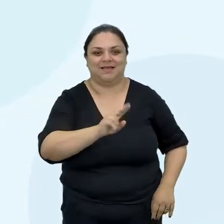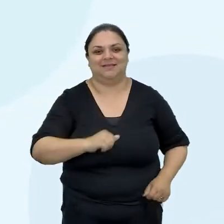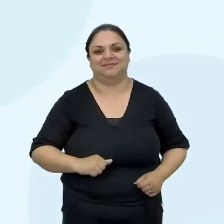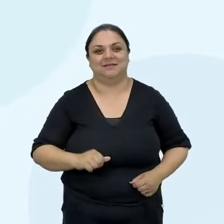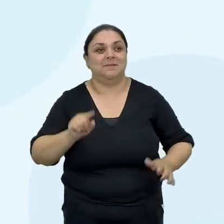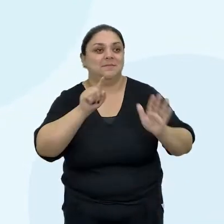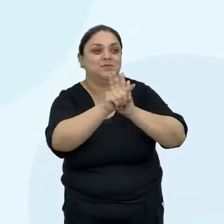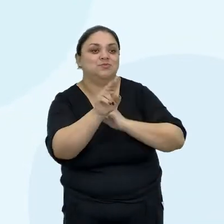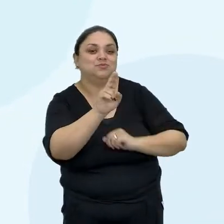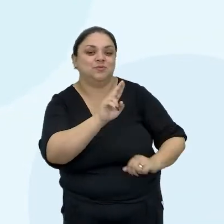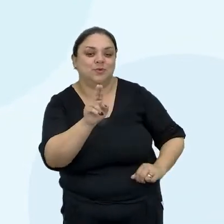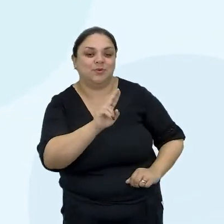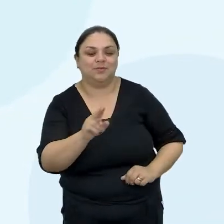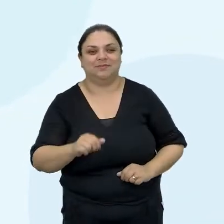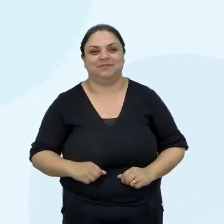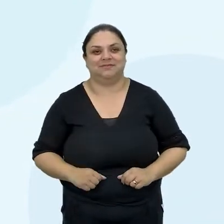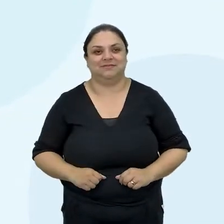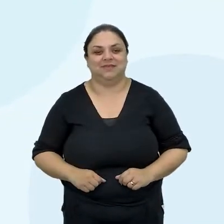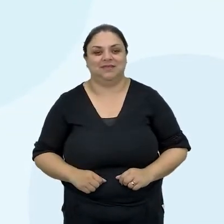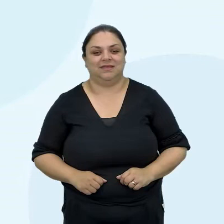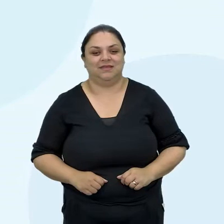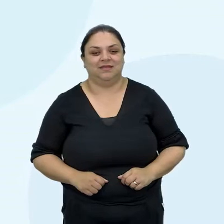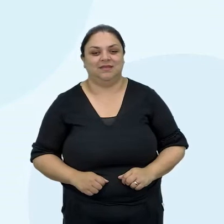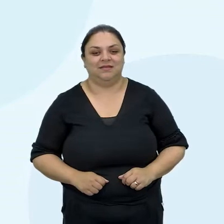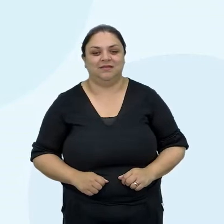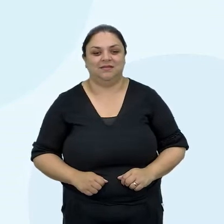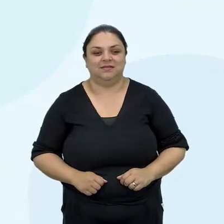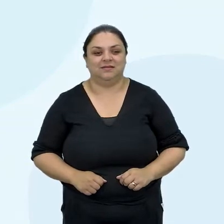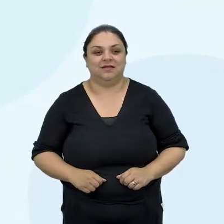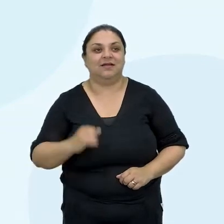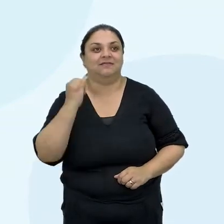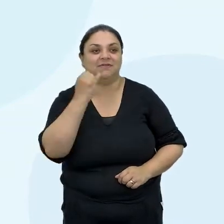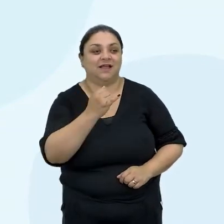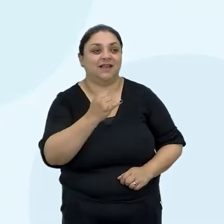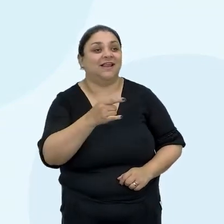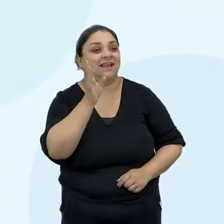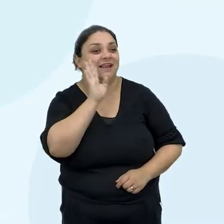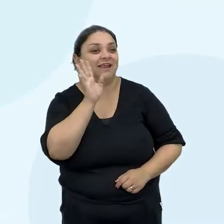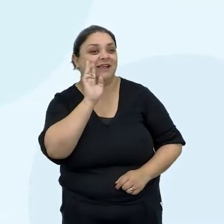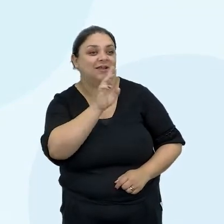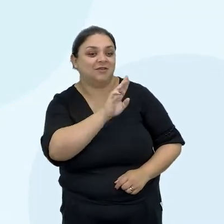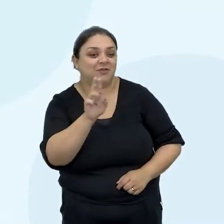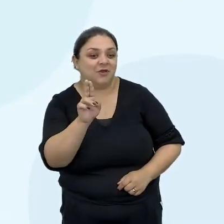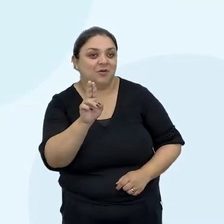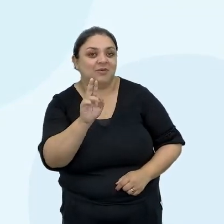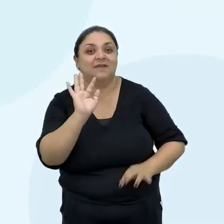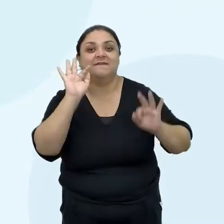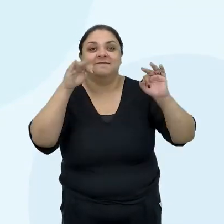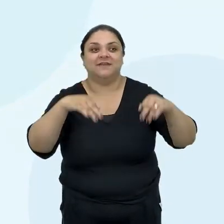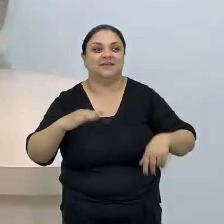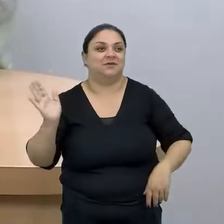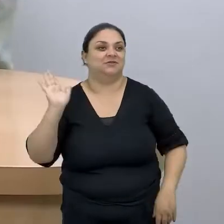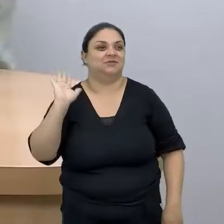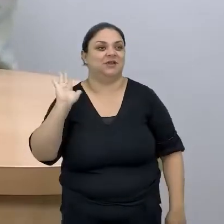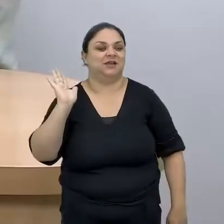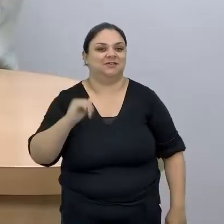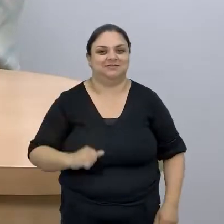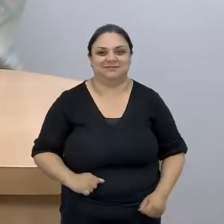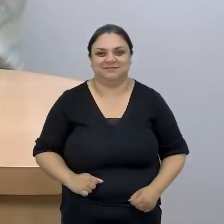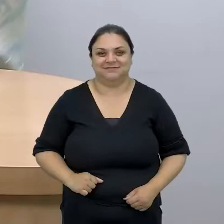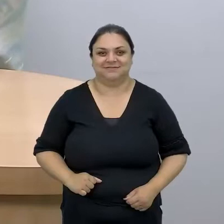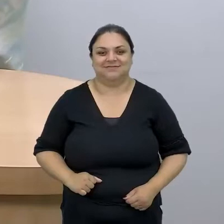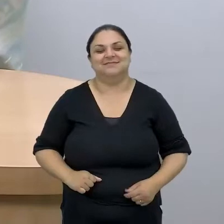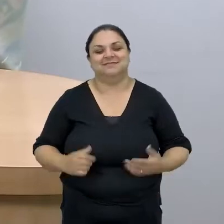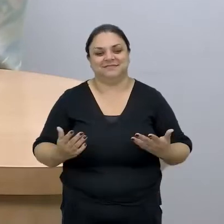usuário, responda que achou o nome legal e fale tchau. Essa daqui foi a programação que você fez no Scratch. Essa é que eu vou